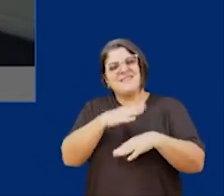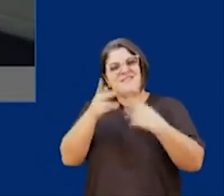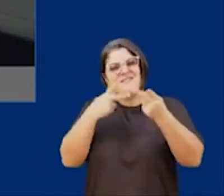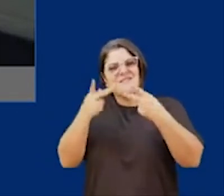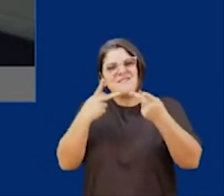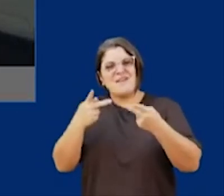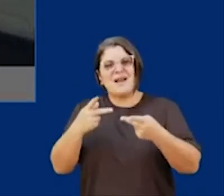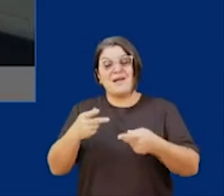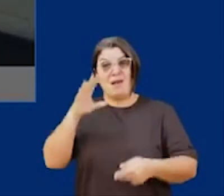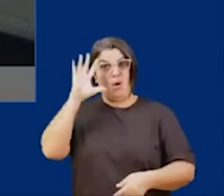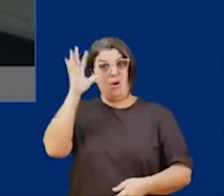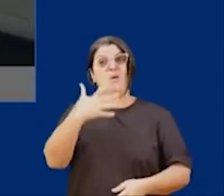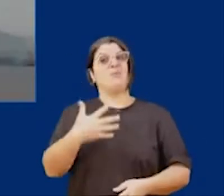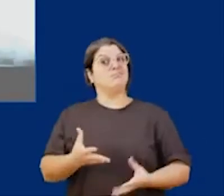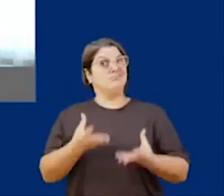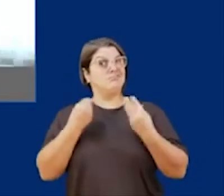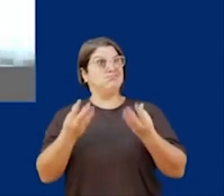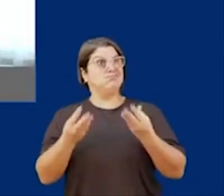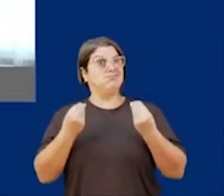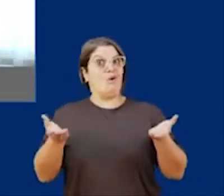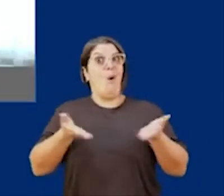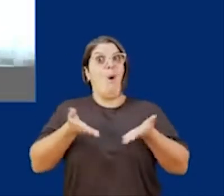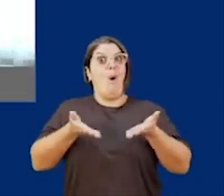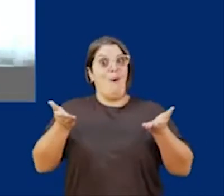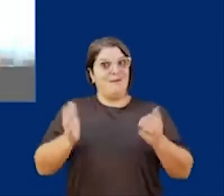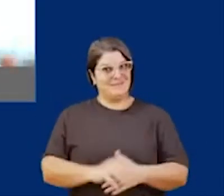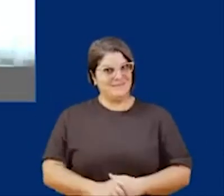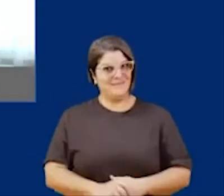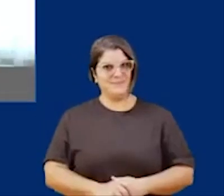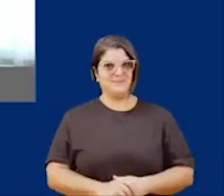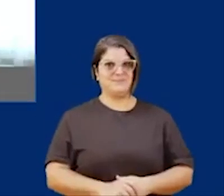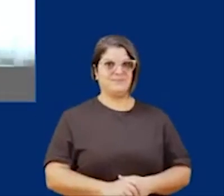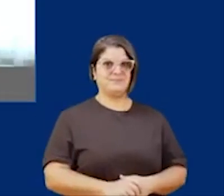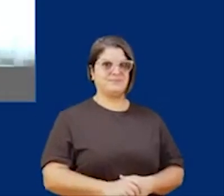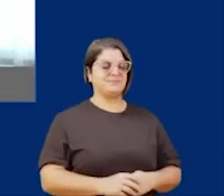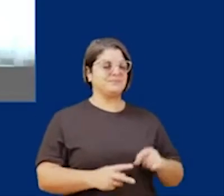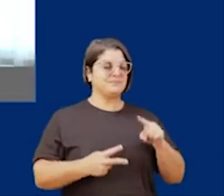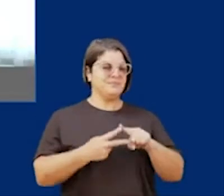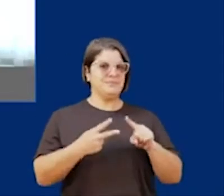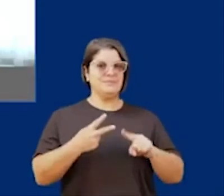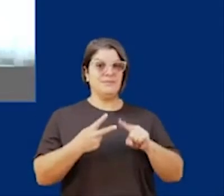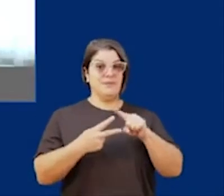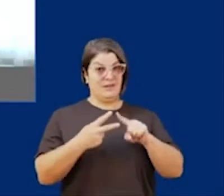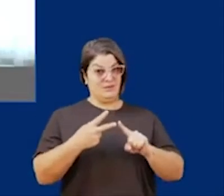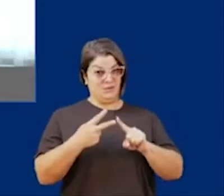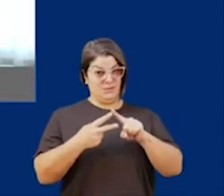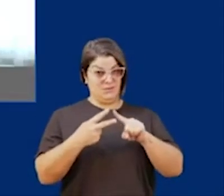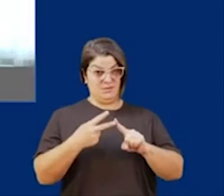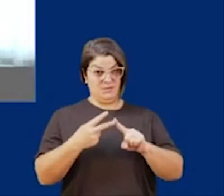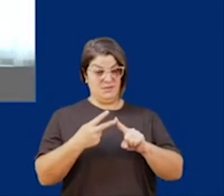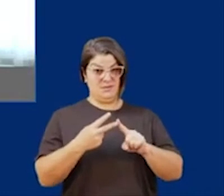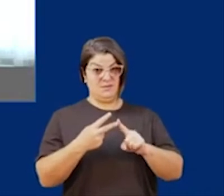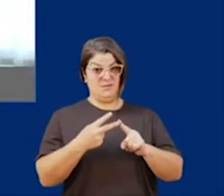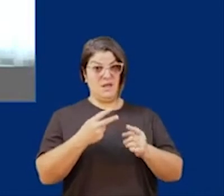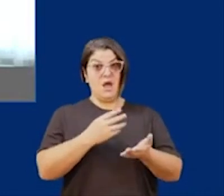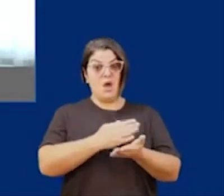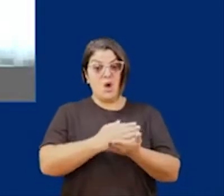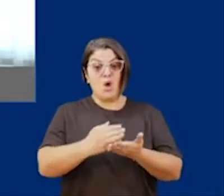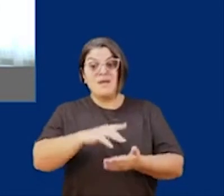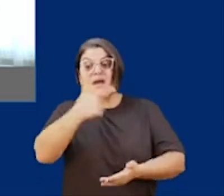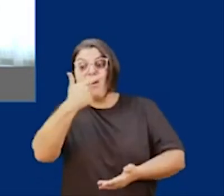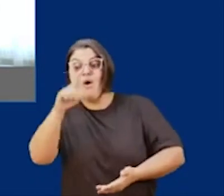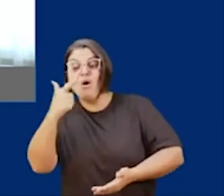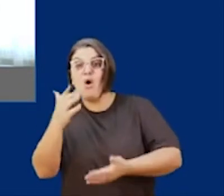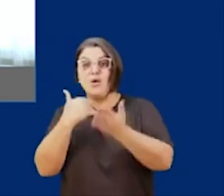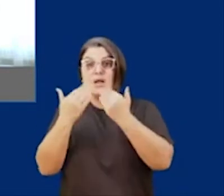ainda bastante. É importante falar disso, né, tem 2 situações, né, a introdução de outros alimentos,